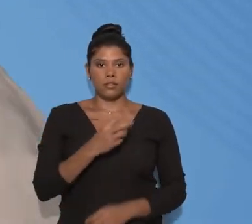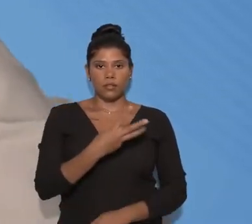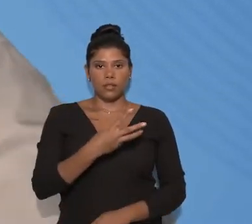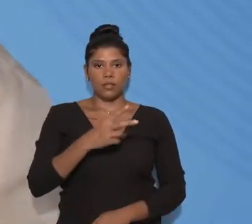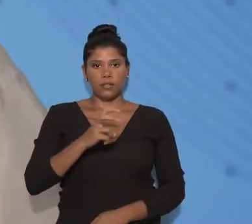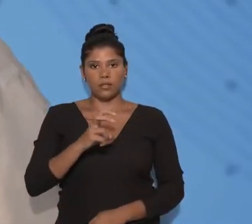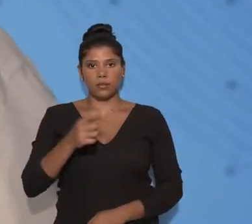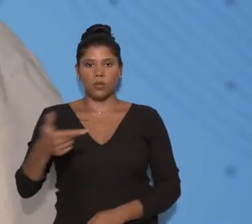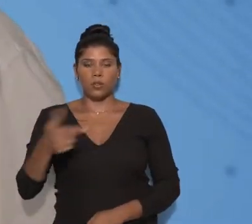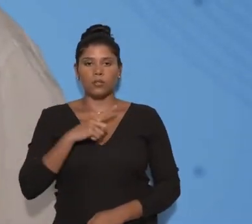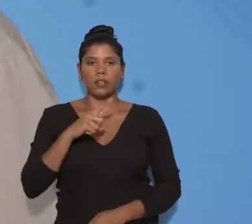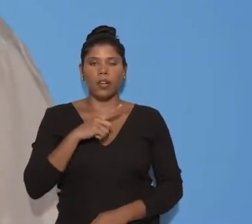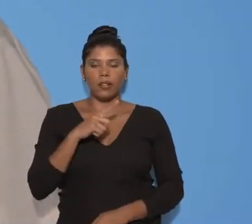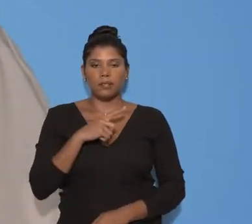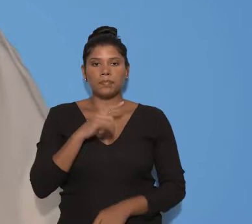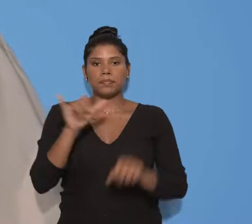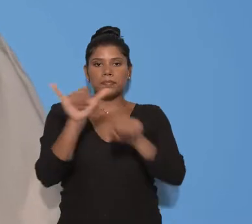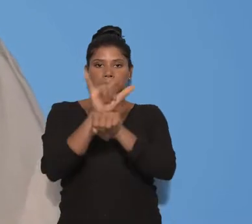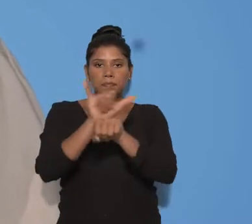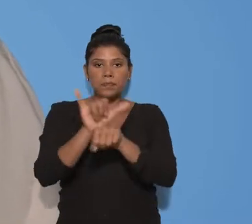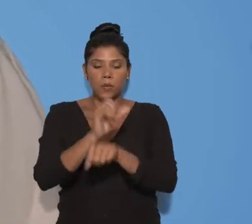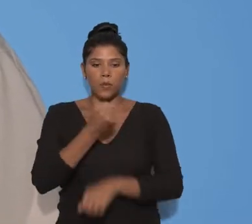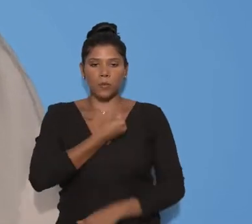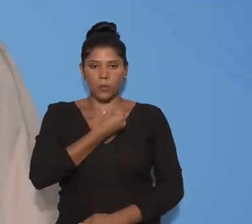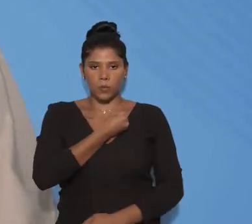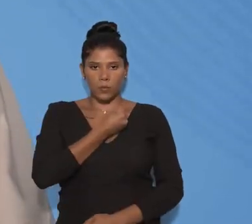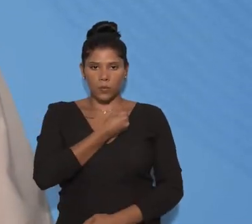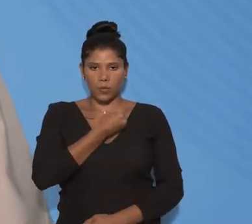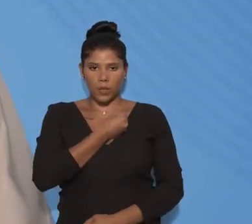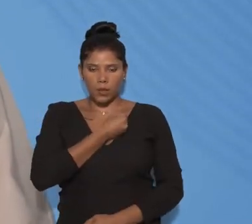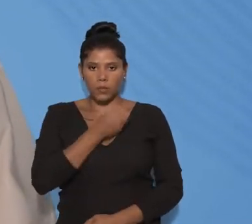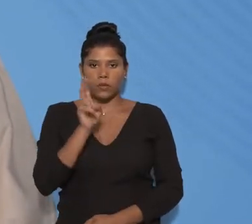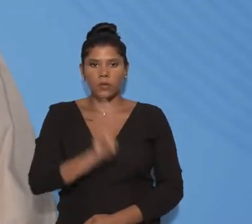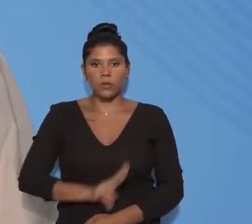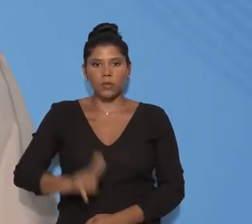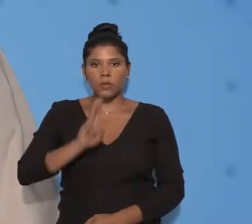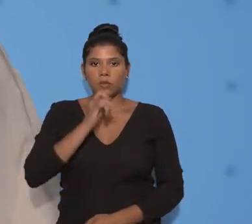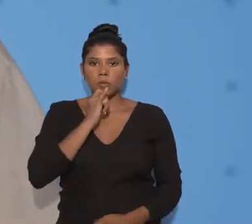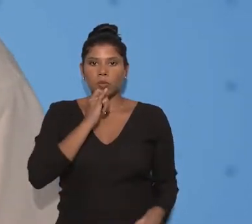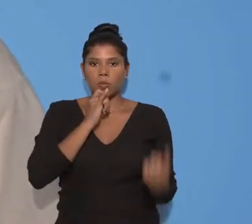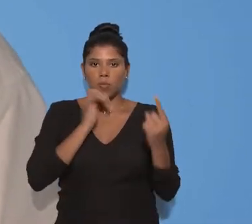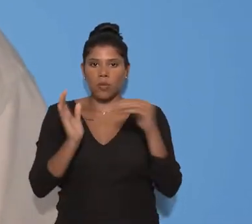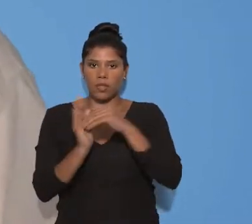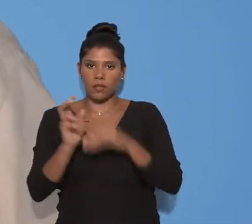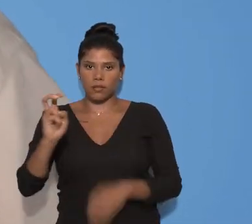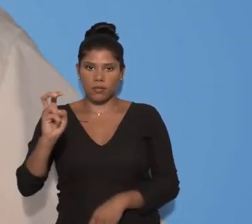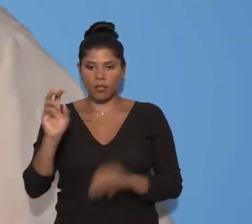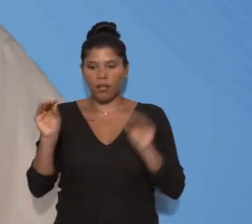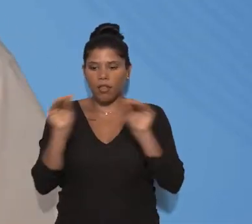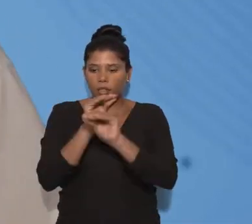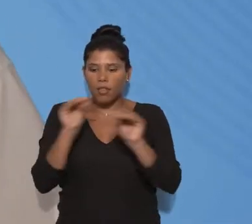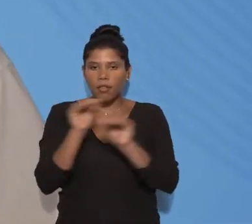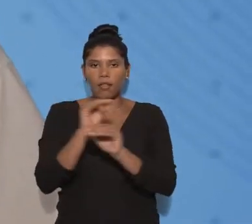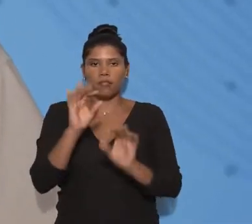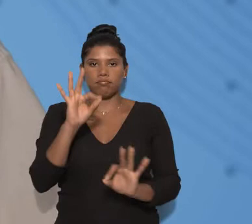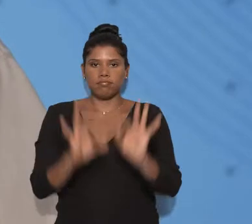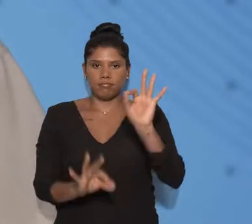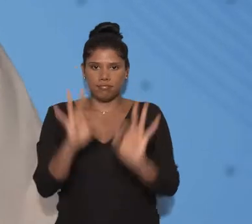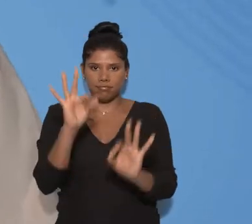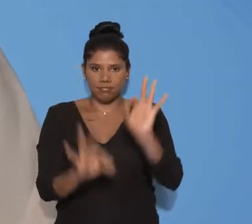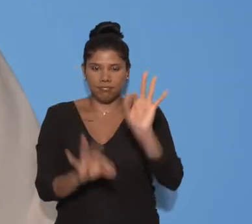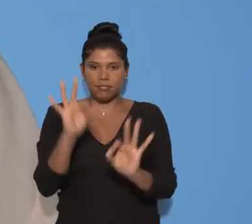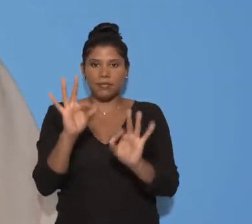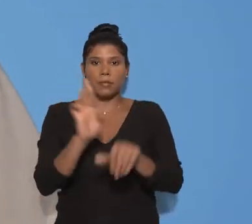3-5-2 e assim por diante. Quer dizer, a numeração, os algarismos entre 1 e 5, são organizados